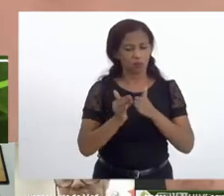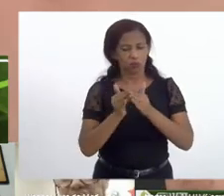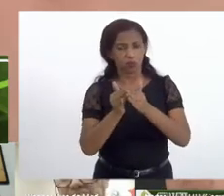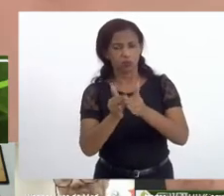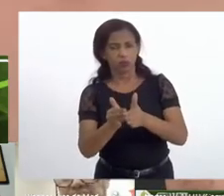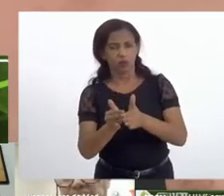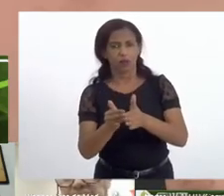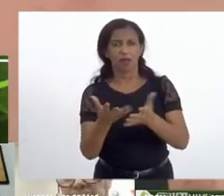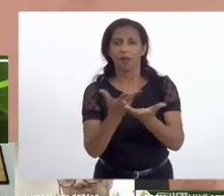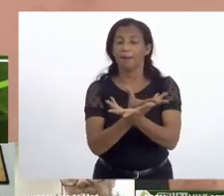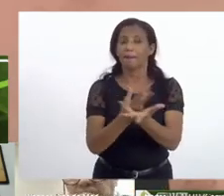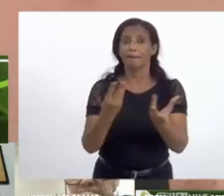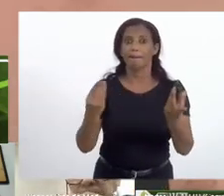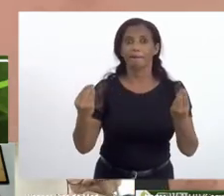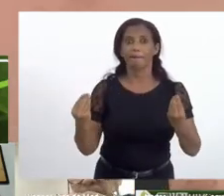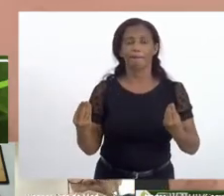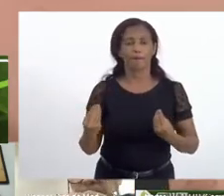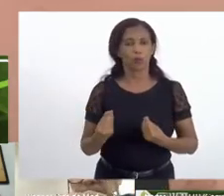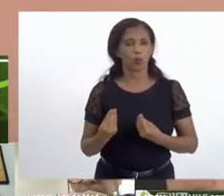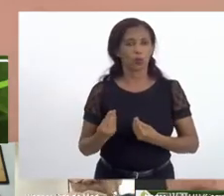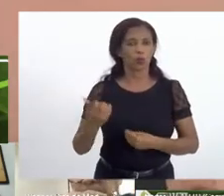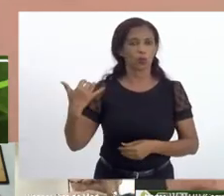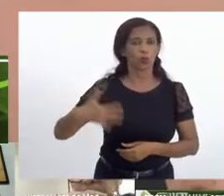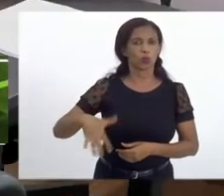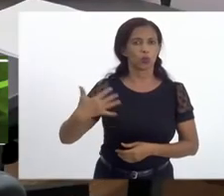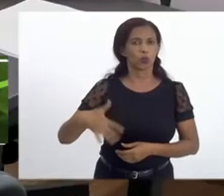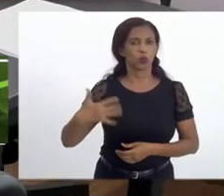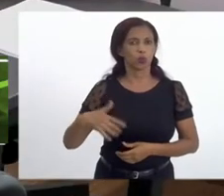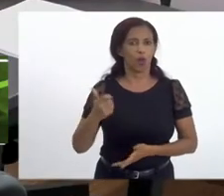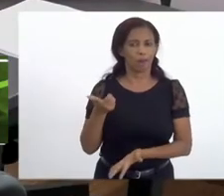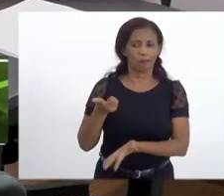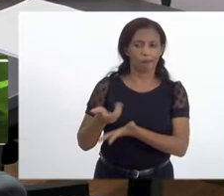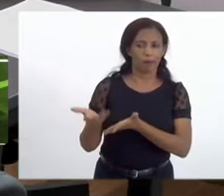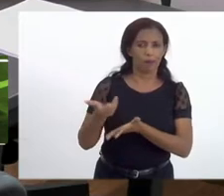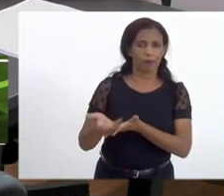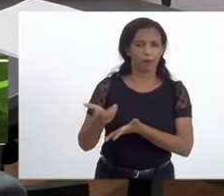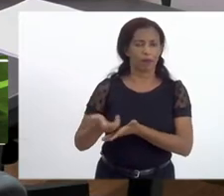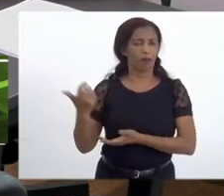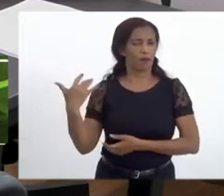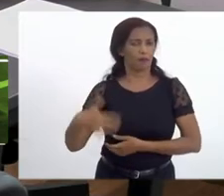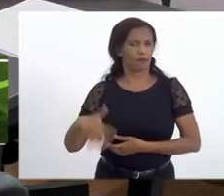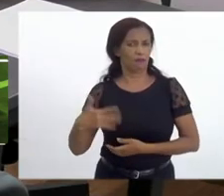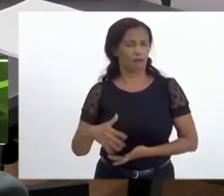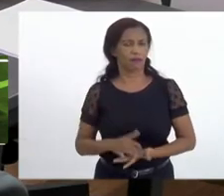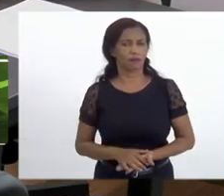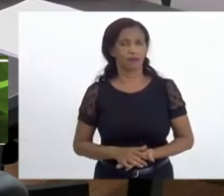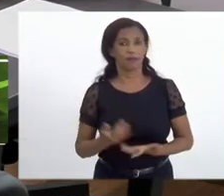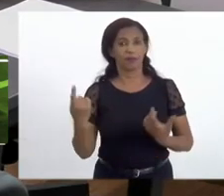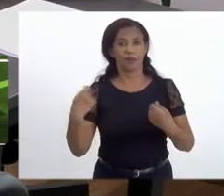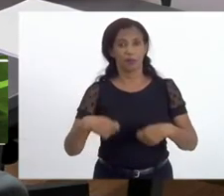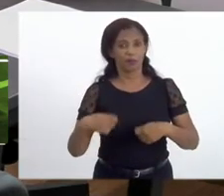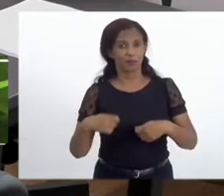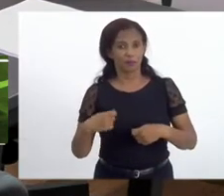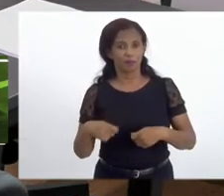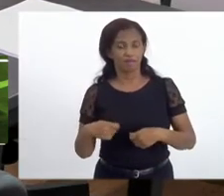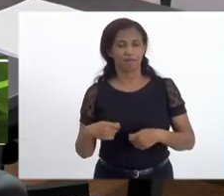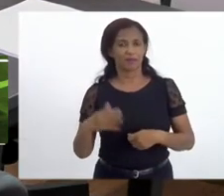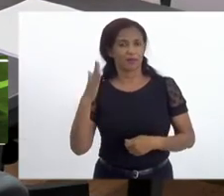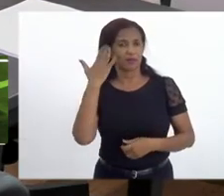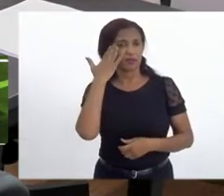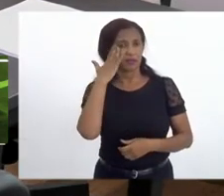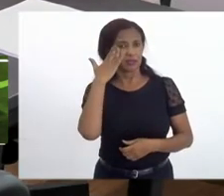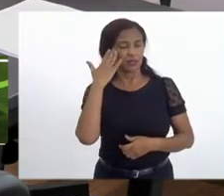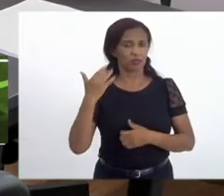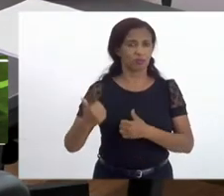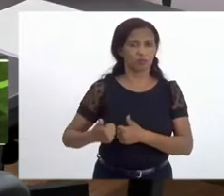aquaviário, é muito, tem um custo, o custeio disso é muito alto. Então, a gente tem que contar com um